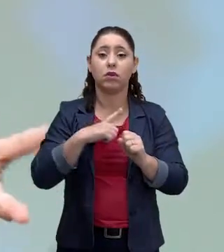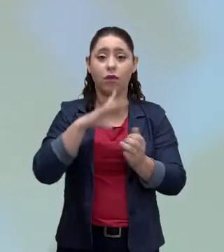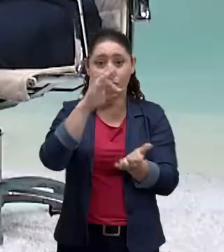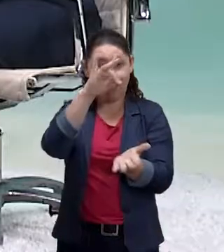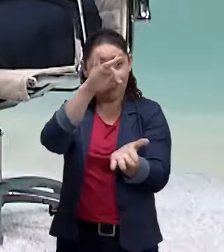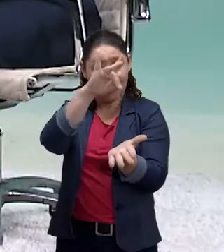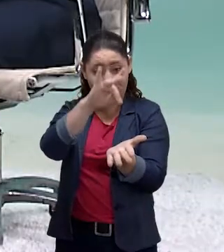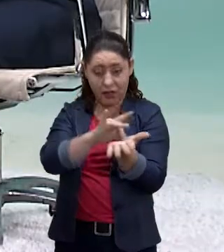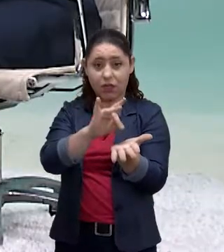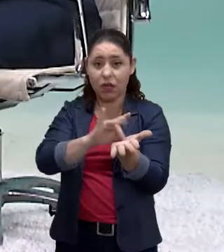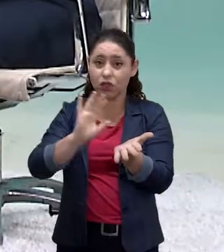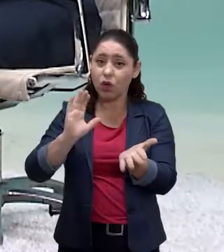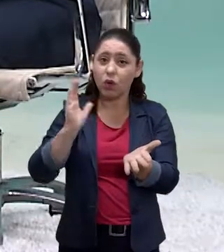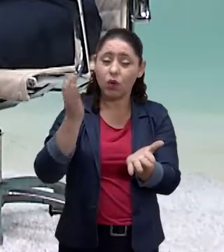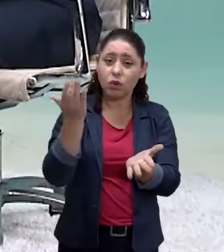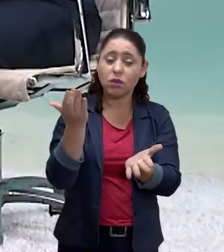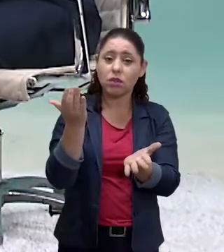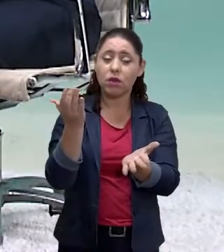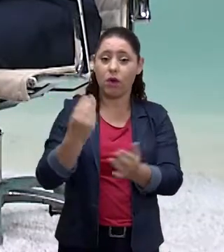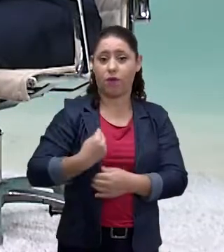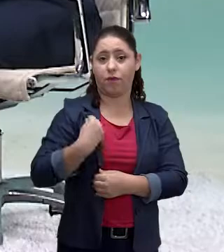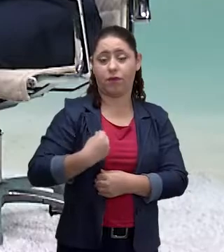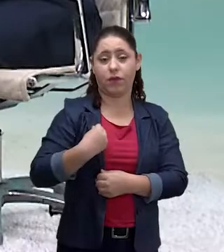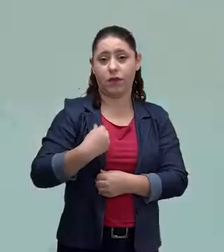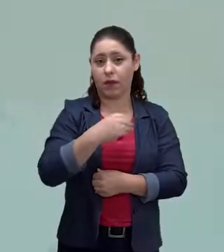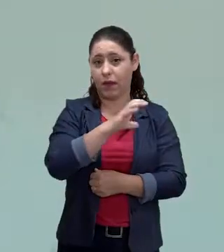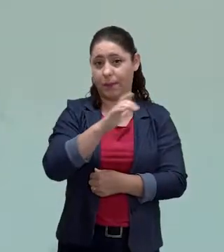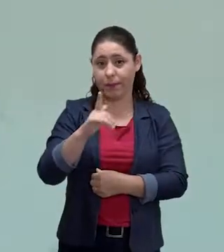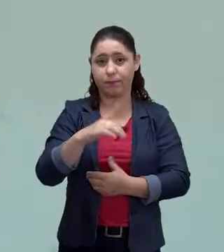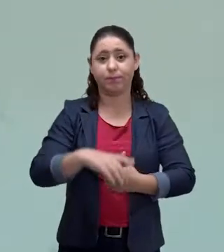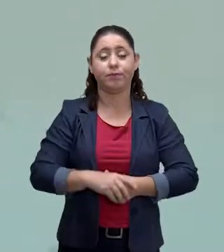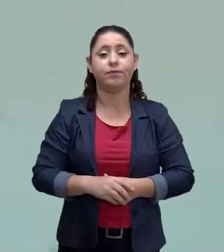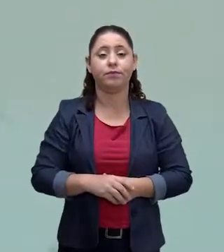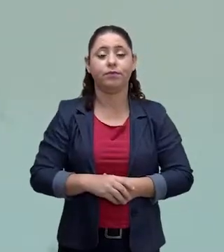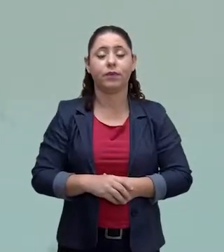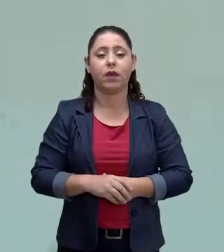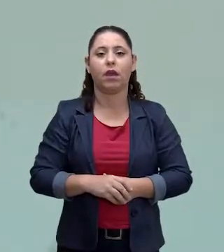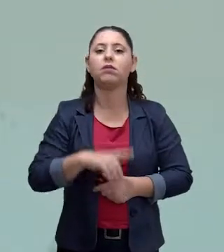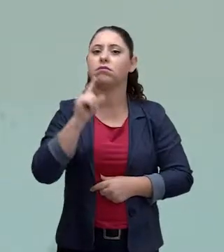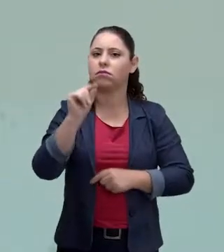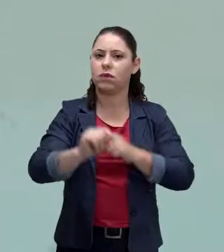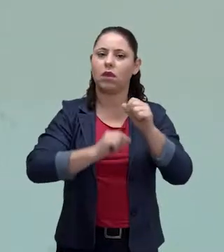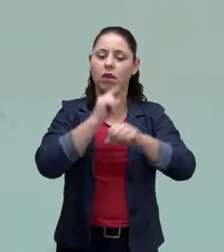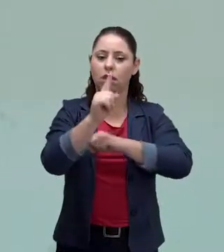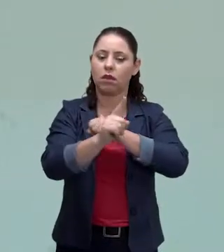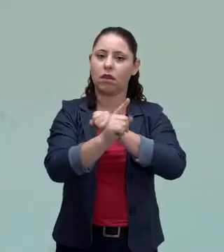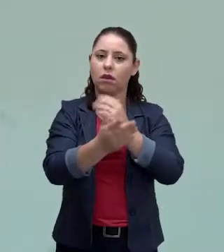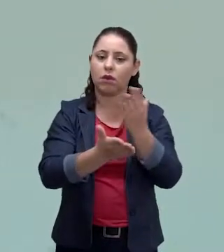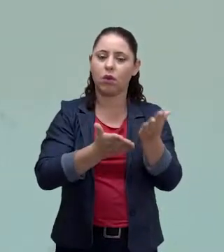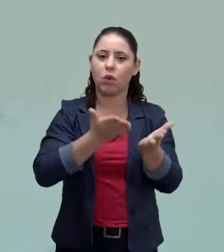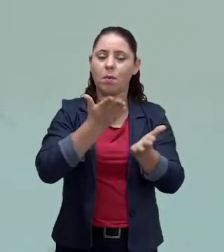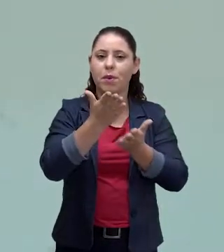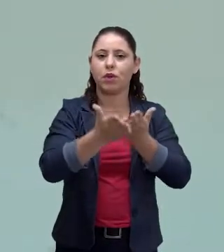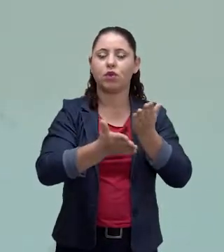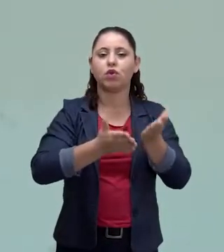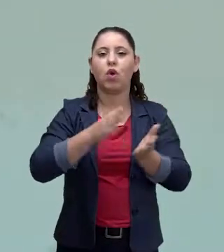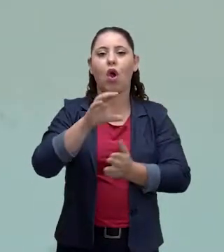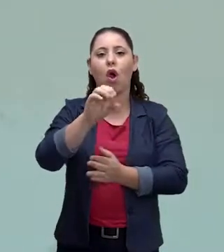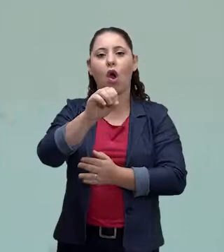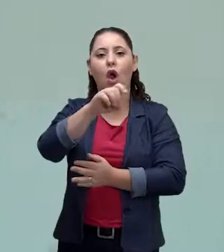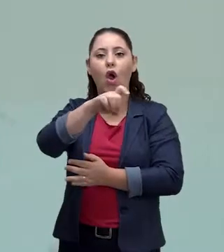mais realidade na Casa dos Campograndenses? Na verdade, a oxigenoterapia é um suporte